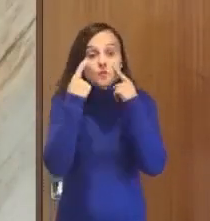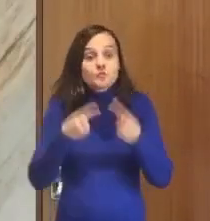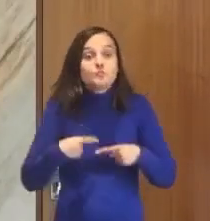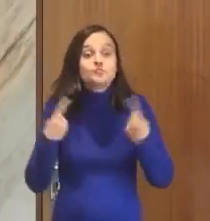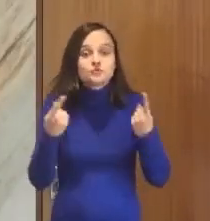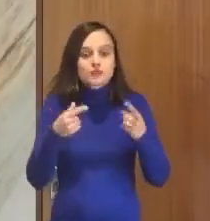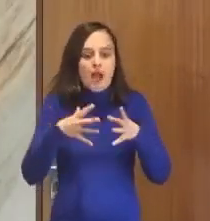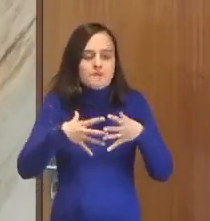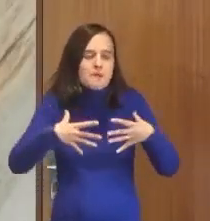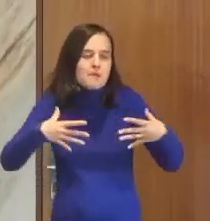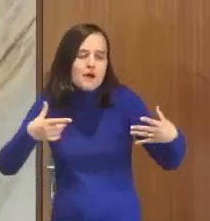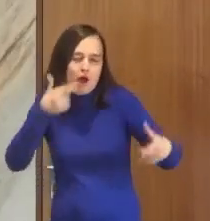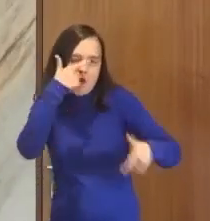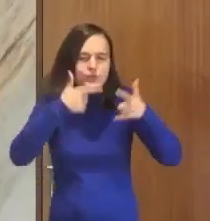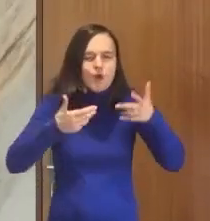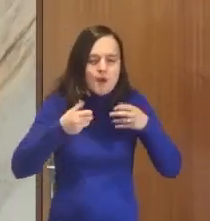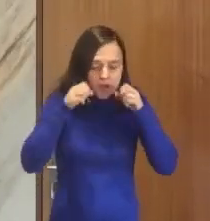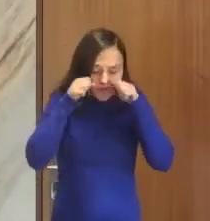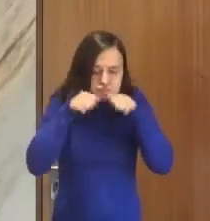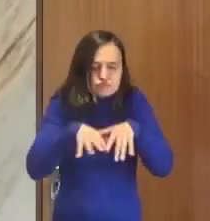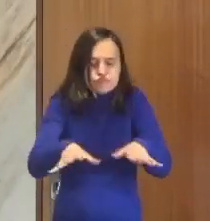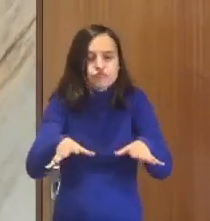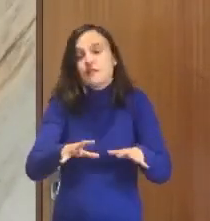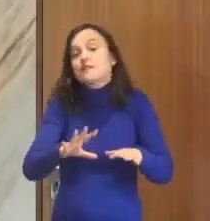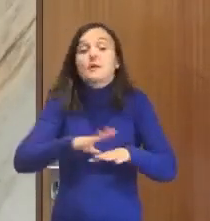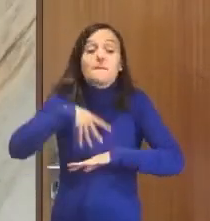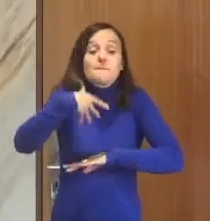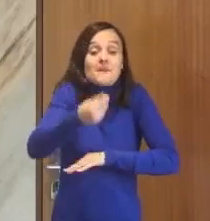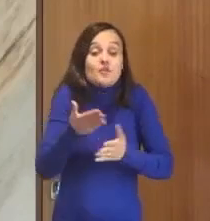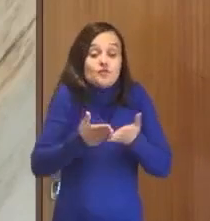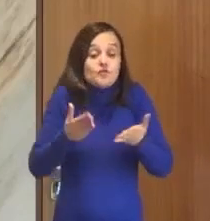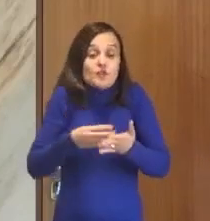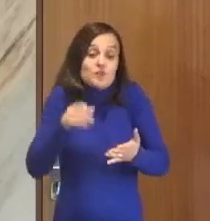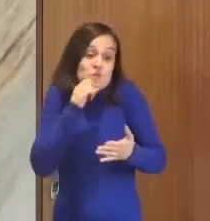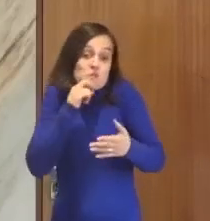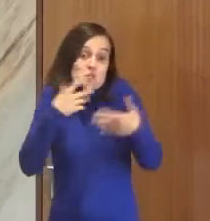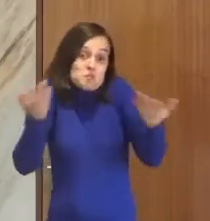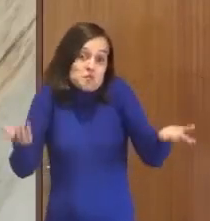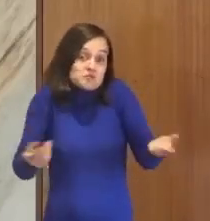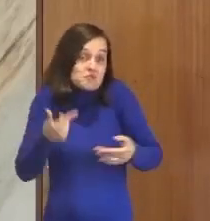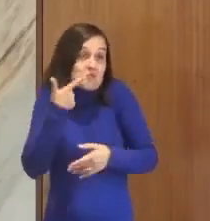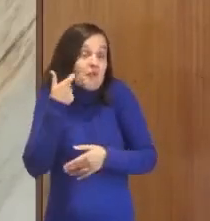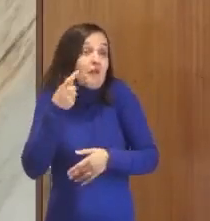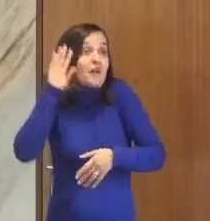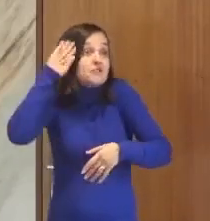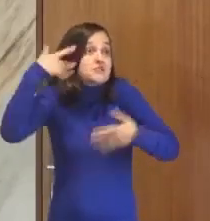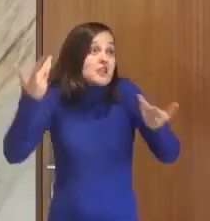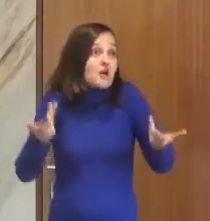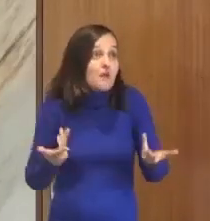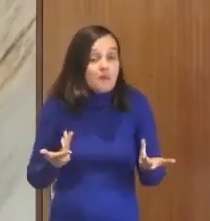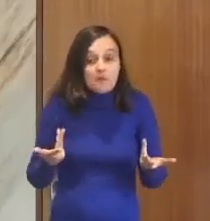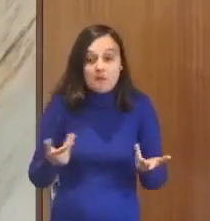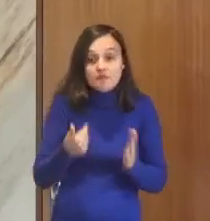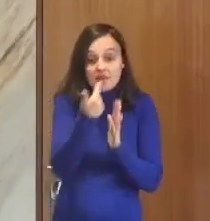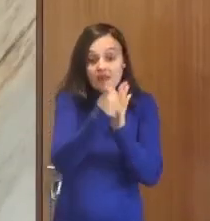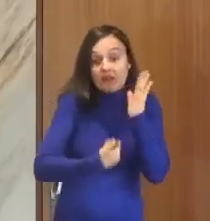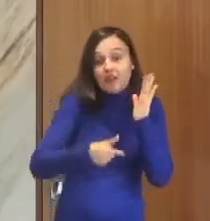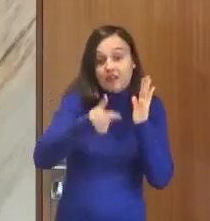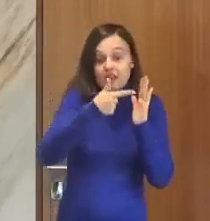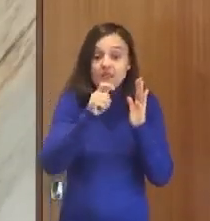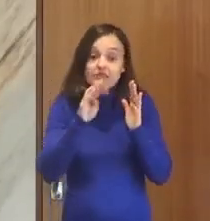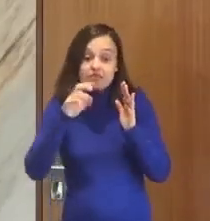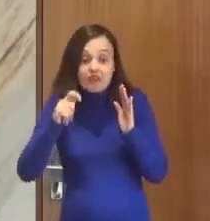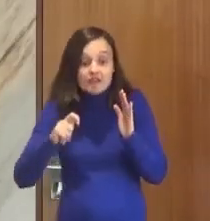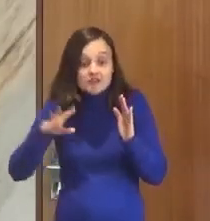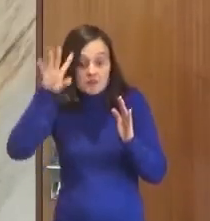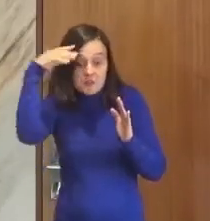a conheçam e, quem sabe, possam vir a estudá-la, os nossos jovens, não é? Possam dar teses, possam